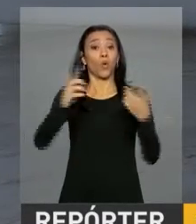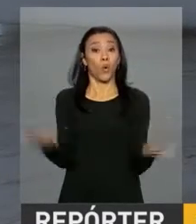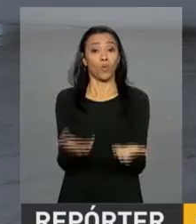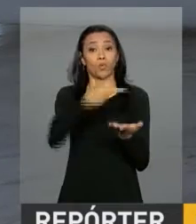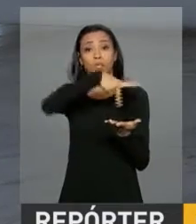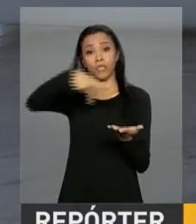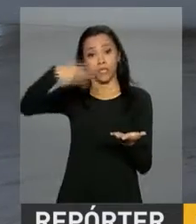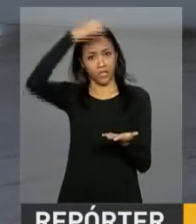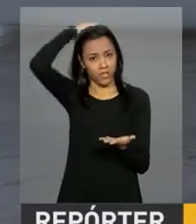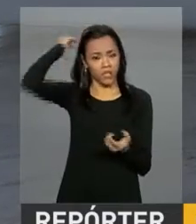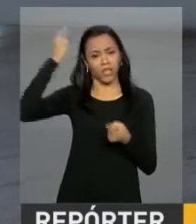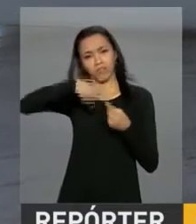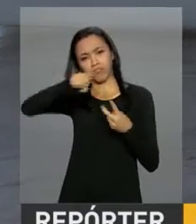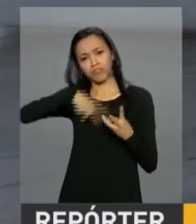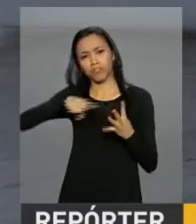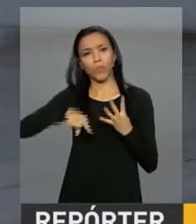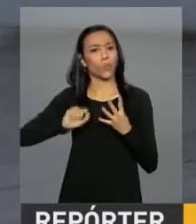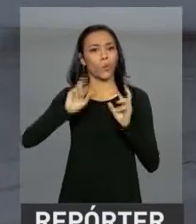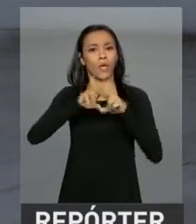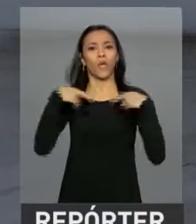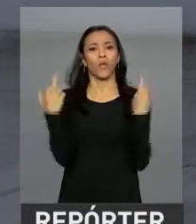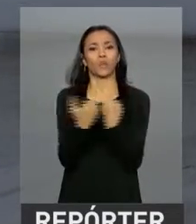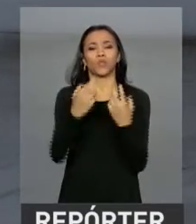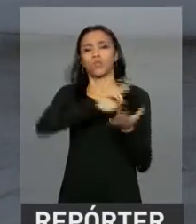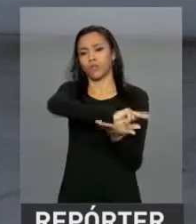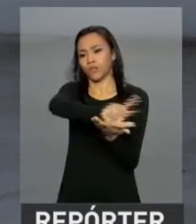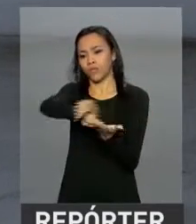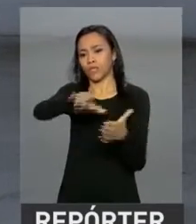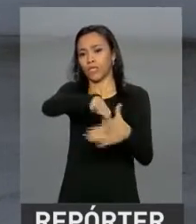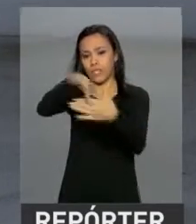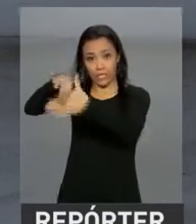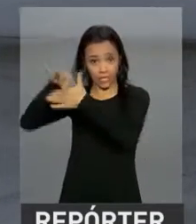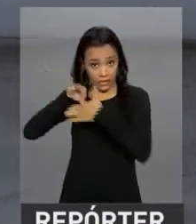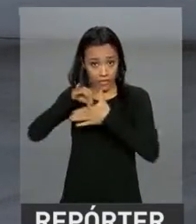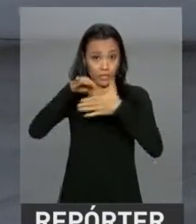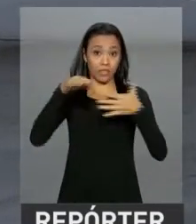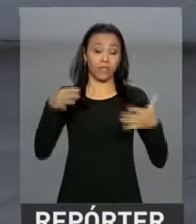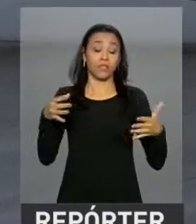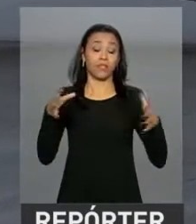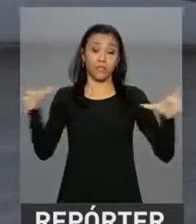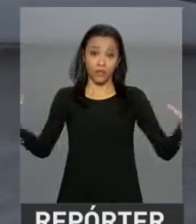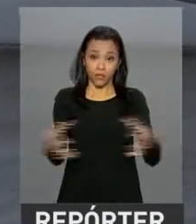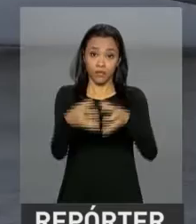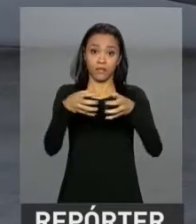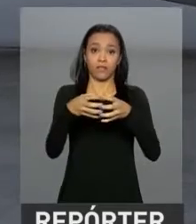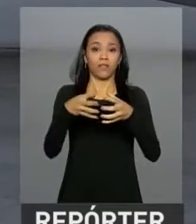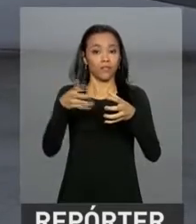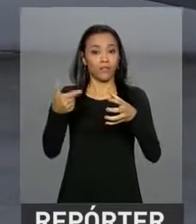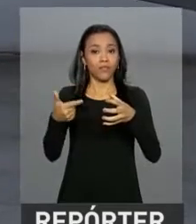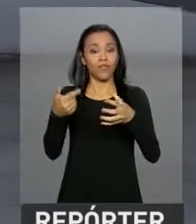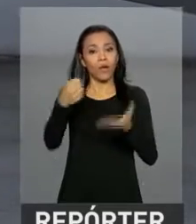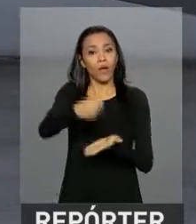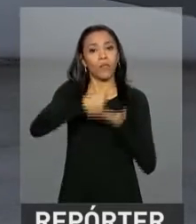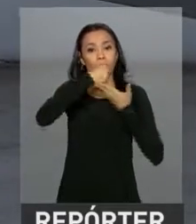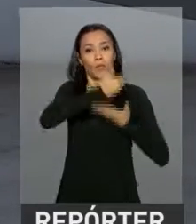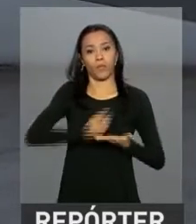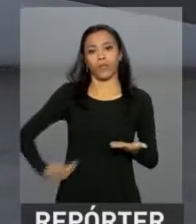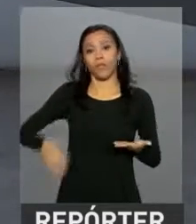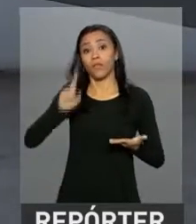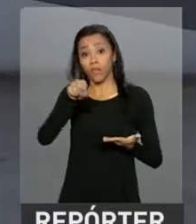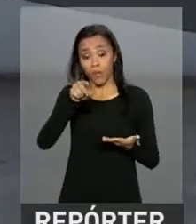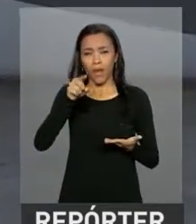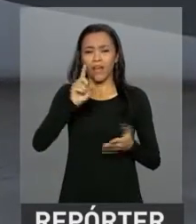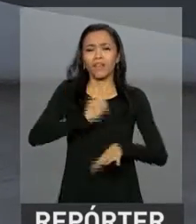Michel Temer, tem mais uma série de reuniões com líderes e parlamentares da base aliada aqui no Palácio do Planalto. Na agenda do presidente,